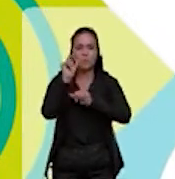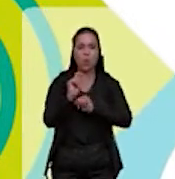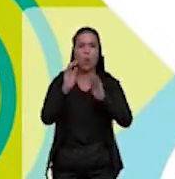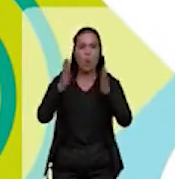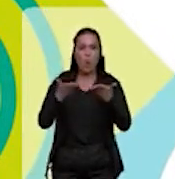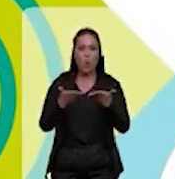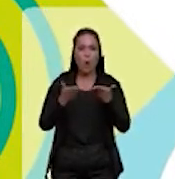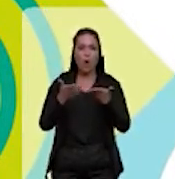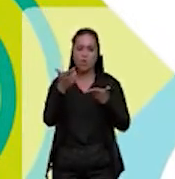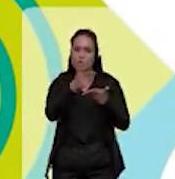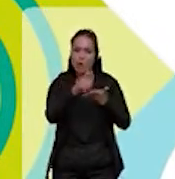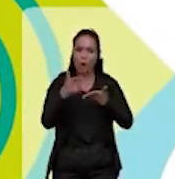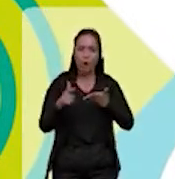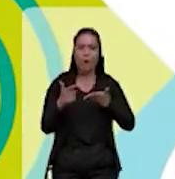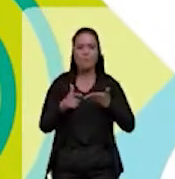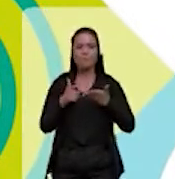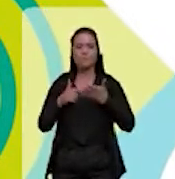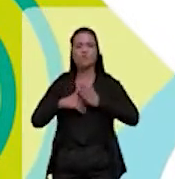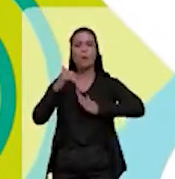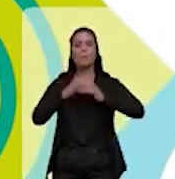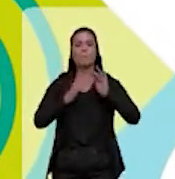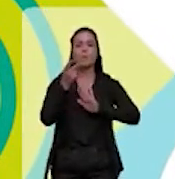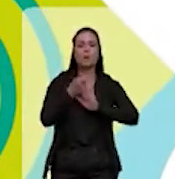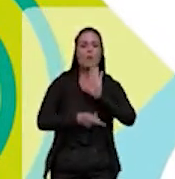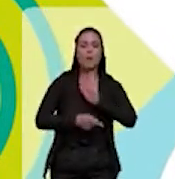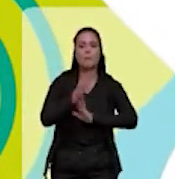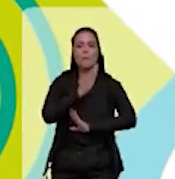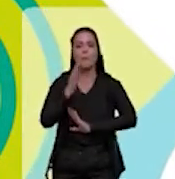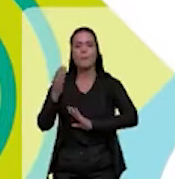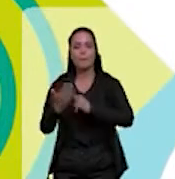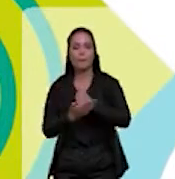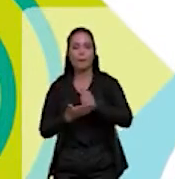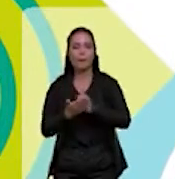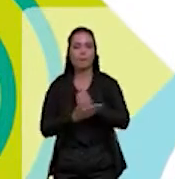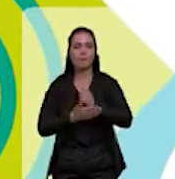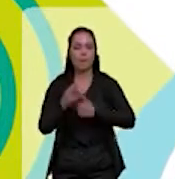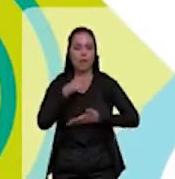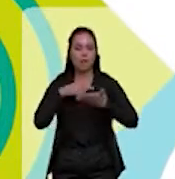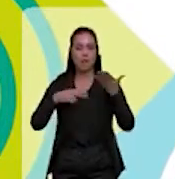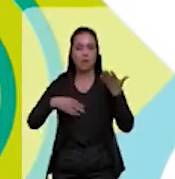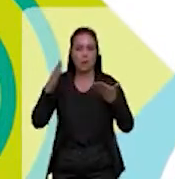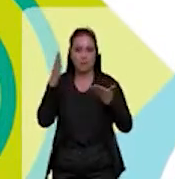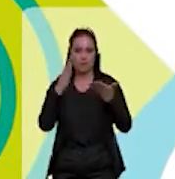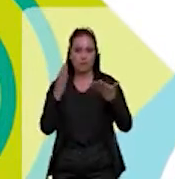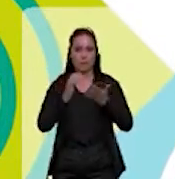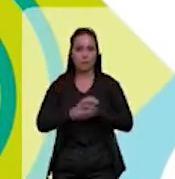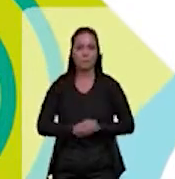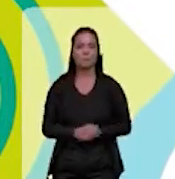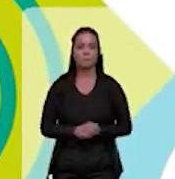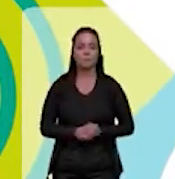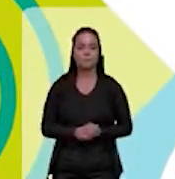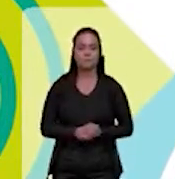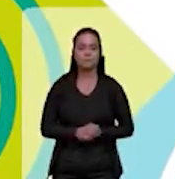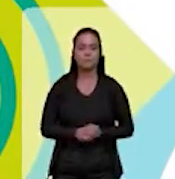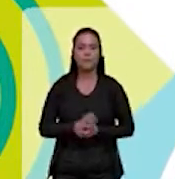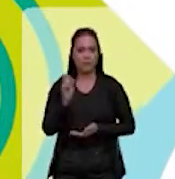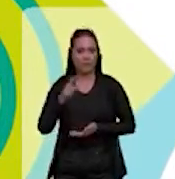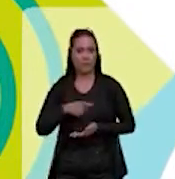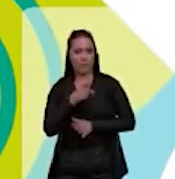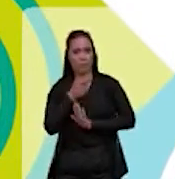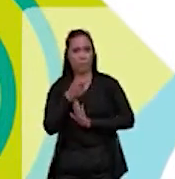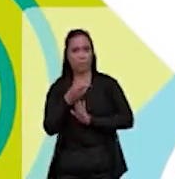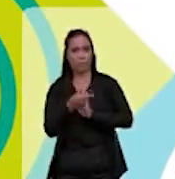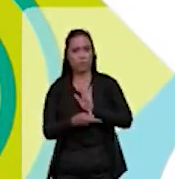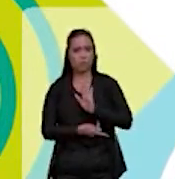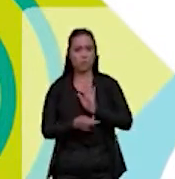um pouco hoje aqui novamente sobre esse projeto da biblioteca básica de literatura brasileira é um projeto